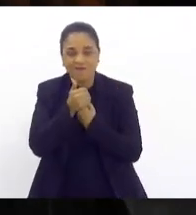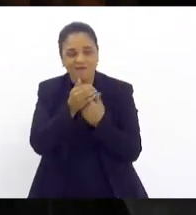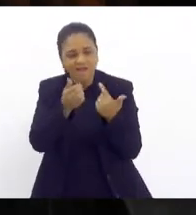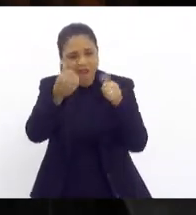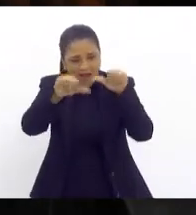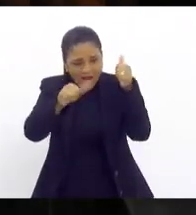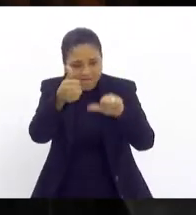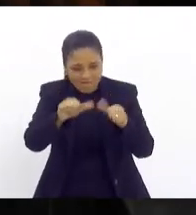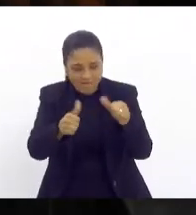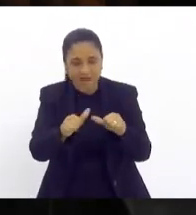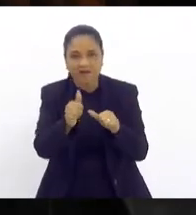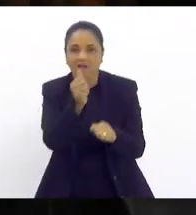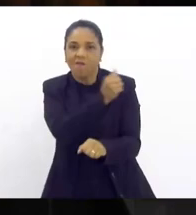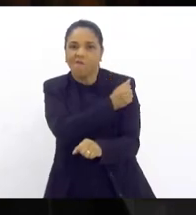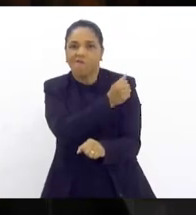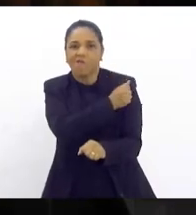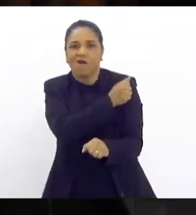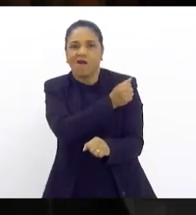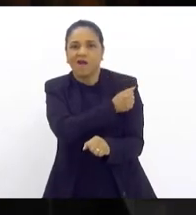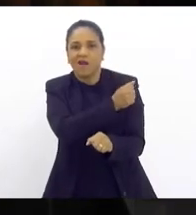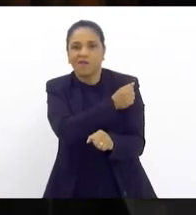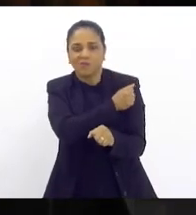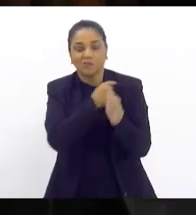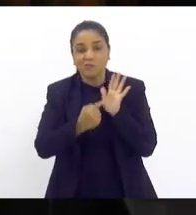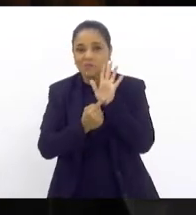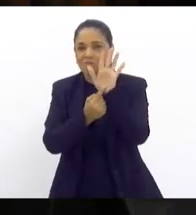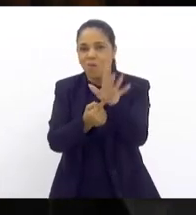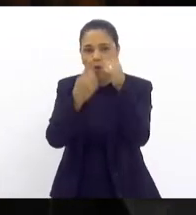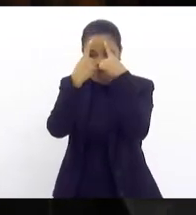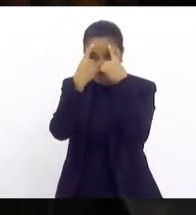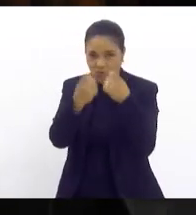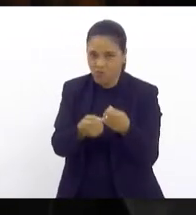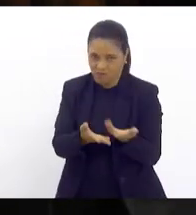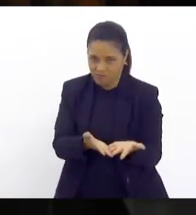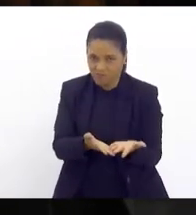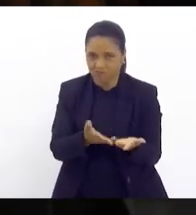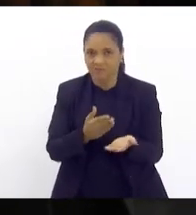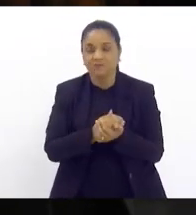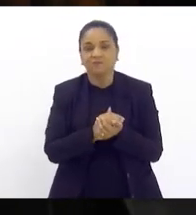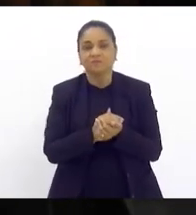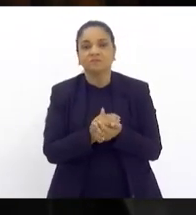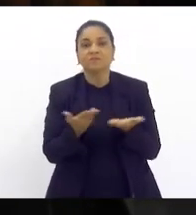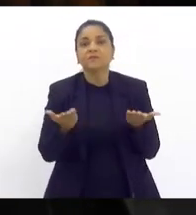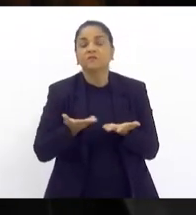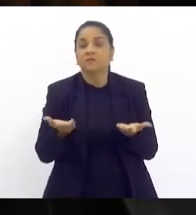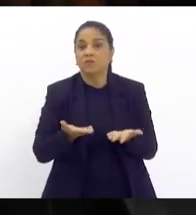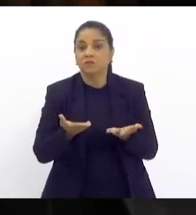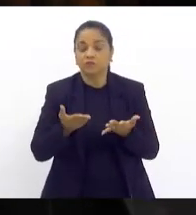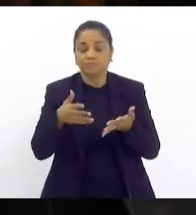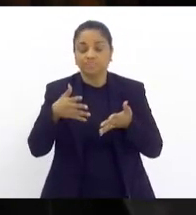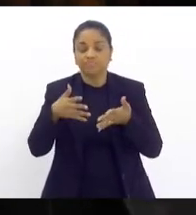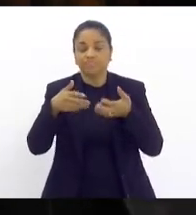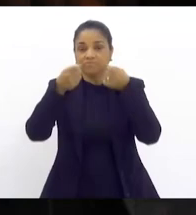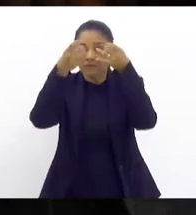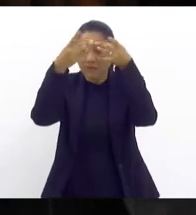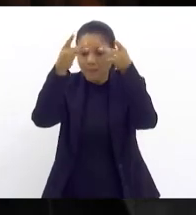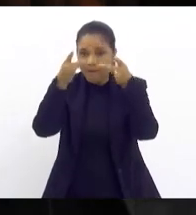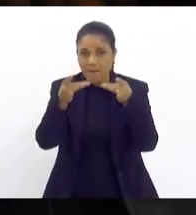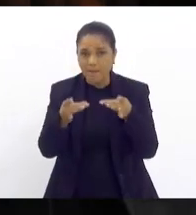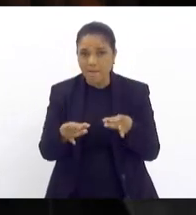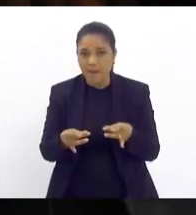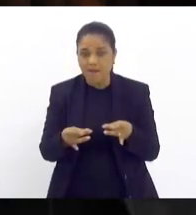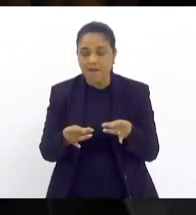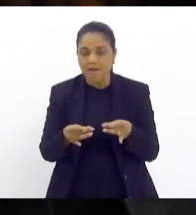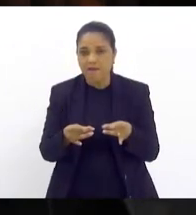um estudante por exemplo que dá esses sinais porque a gente tá falando aqui dessa ponta